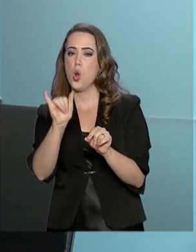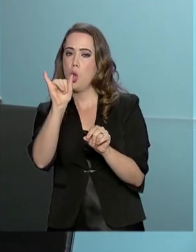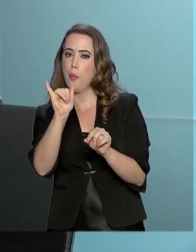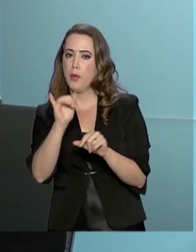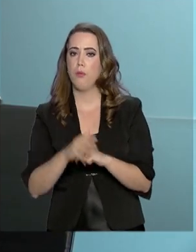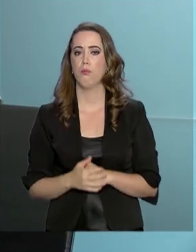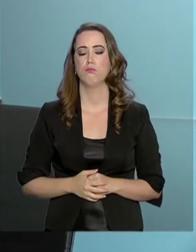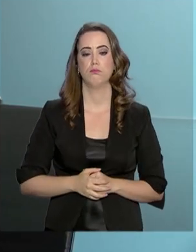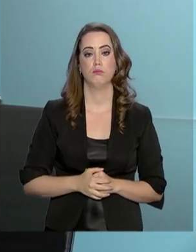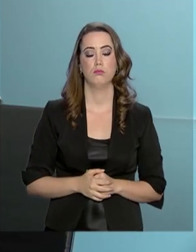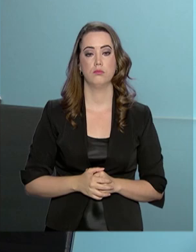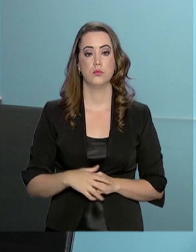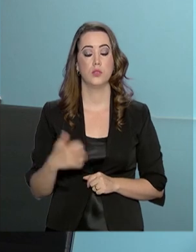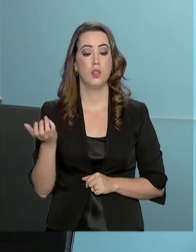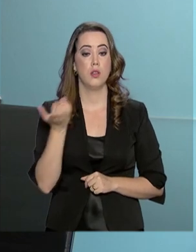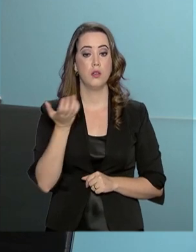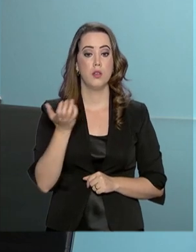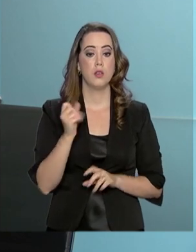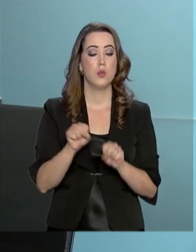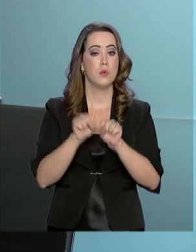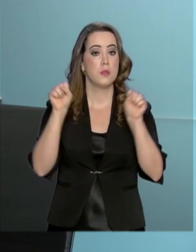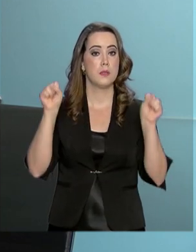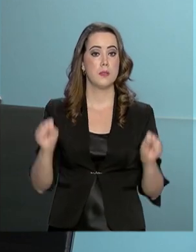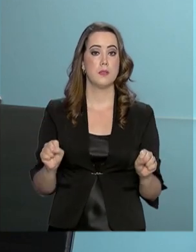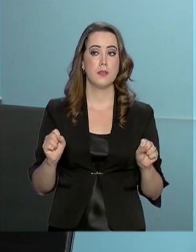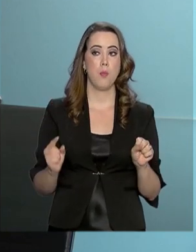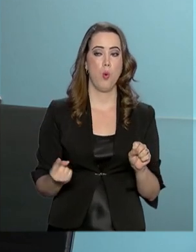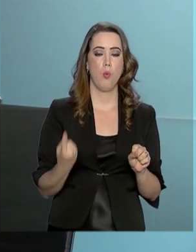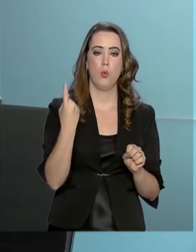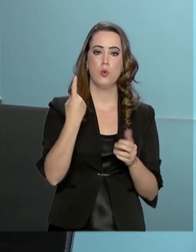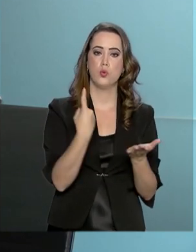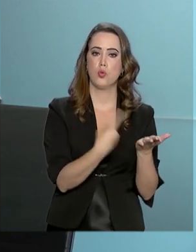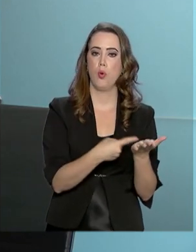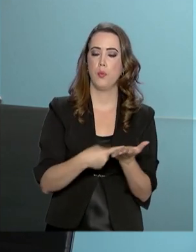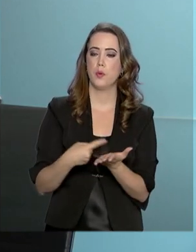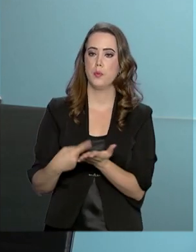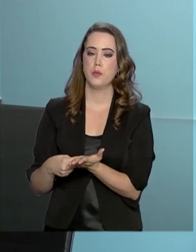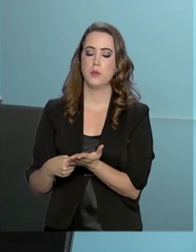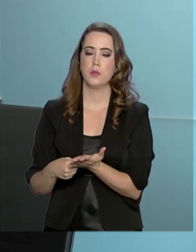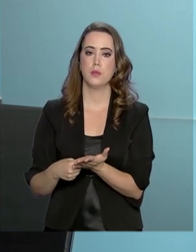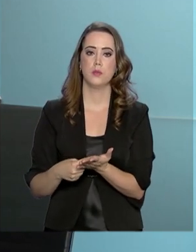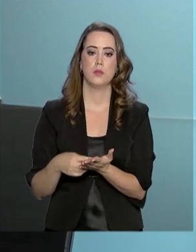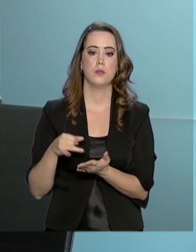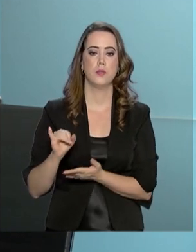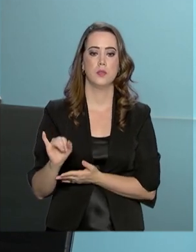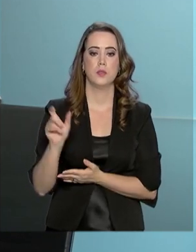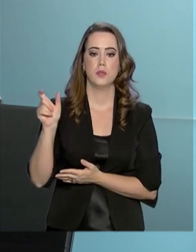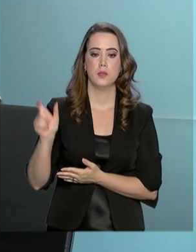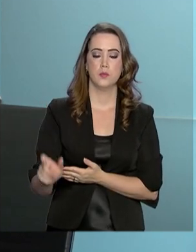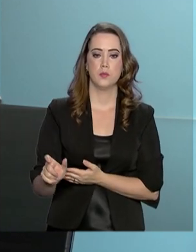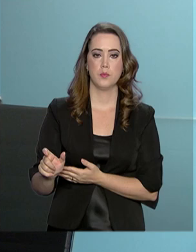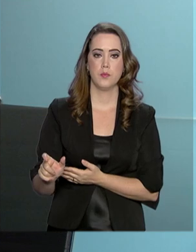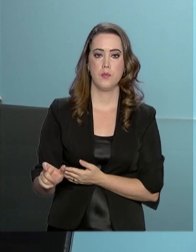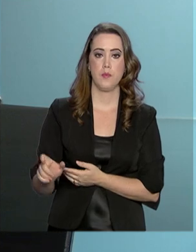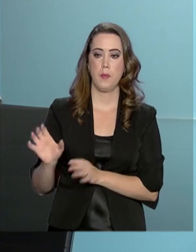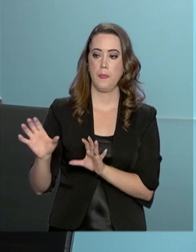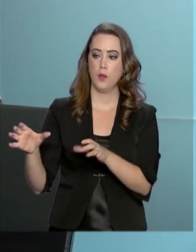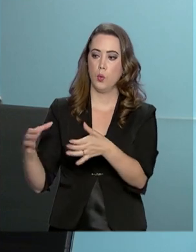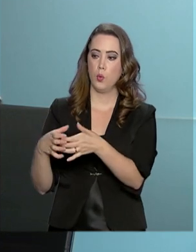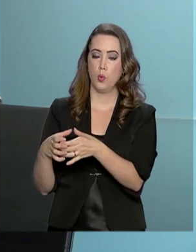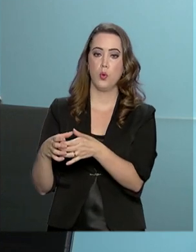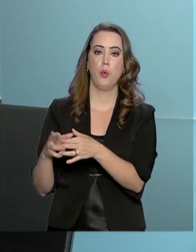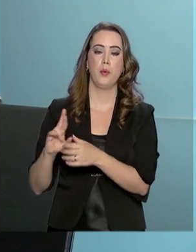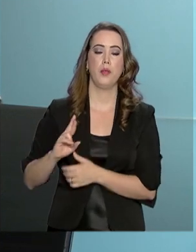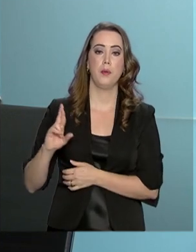O que a gente pretende é botar um sistema único de agendas e desde que clássicos representam interesses